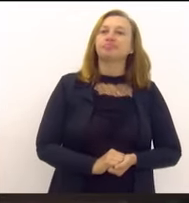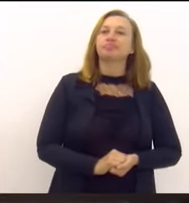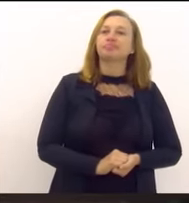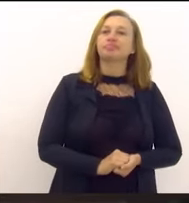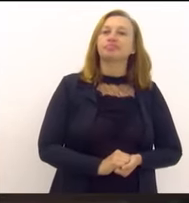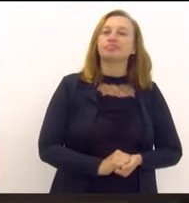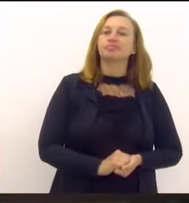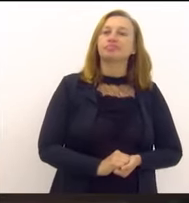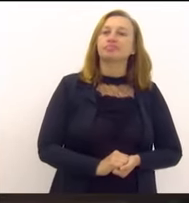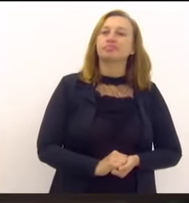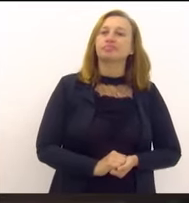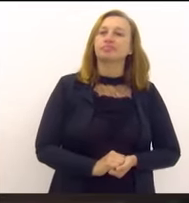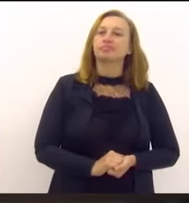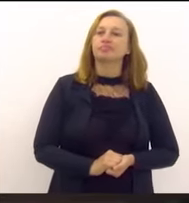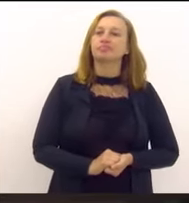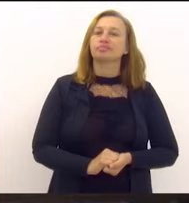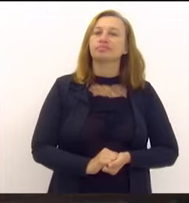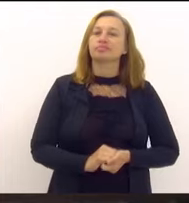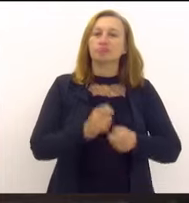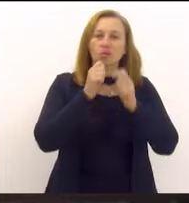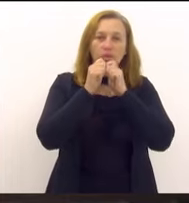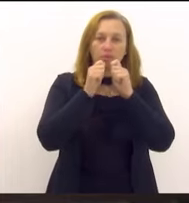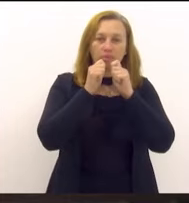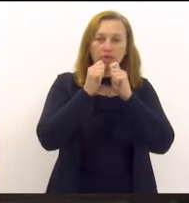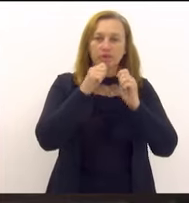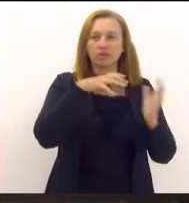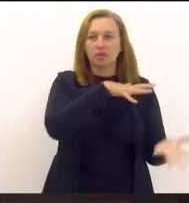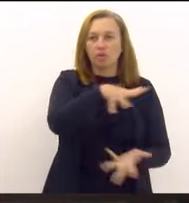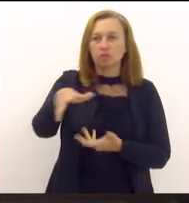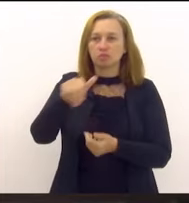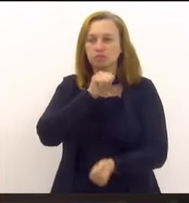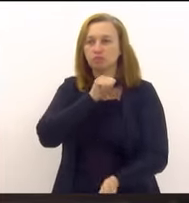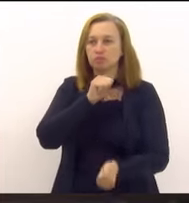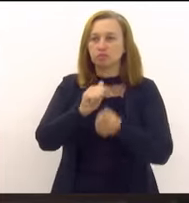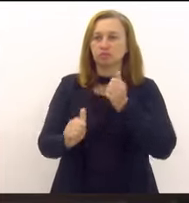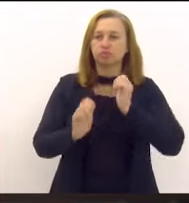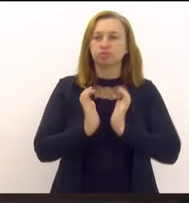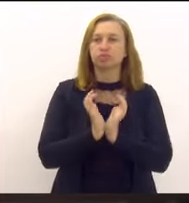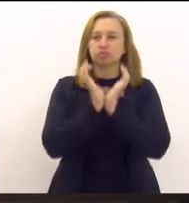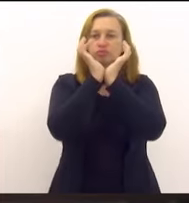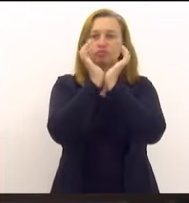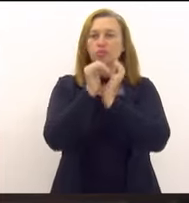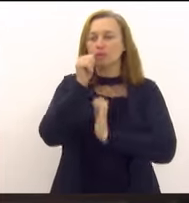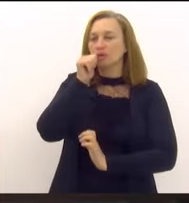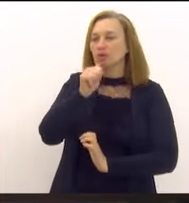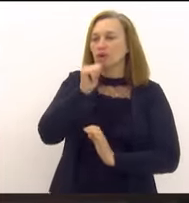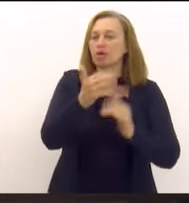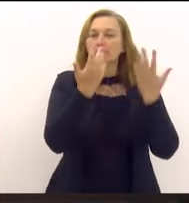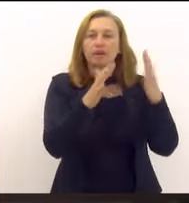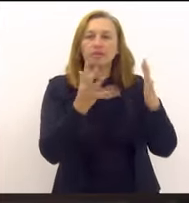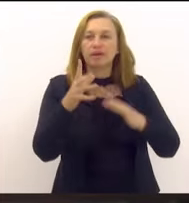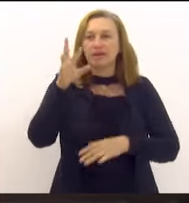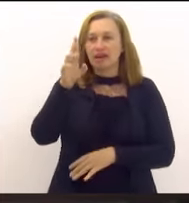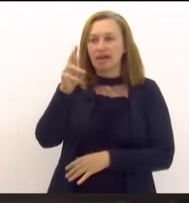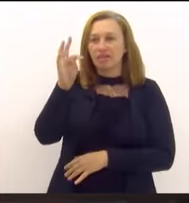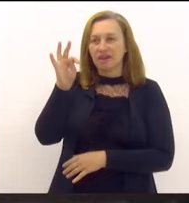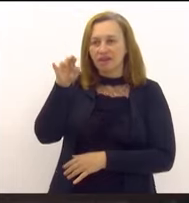comentar a nossa Copa do Mundo do futebol feminino. Parabéns, Rafaela, agradecer aos meus pares por